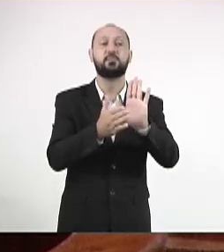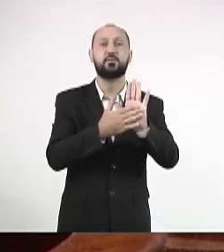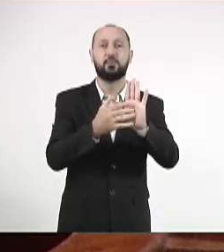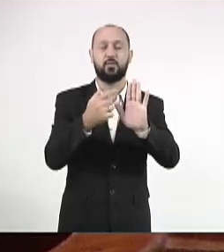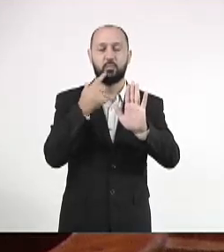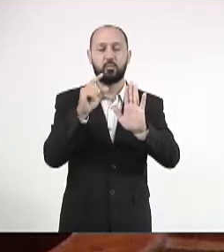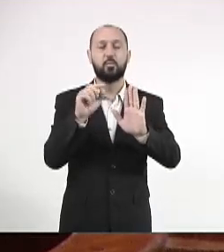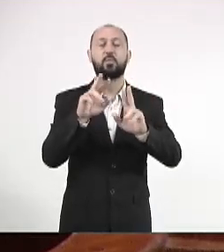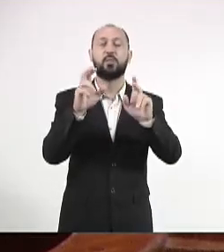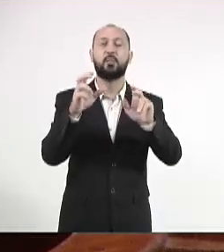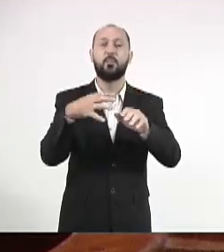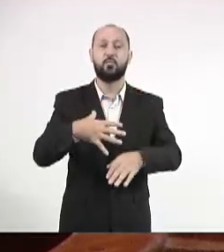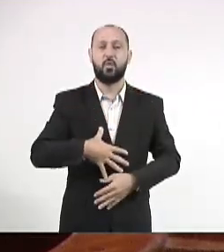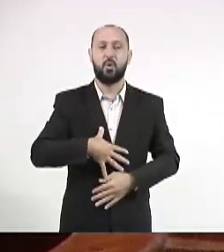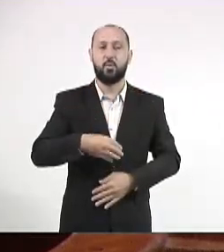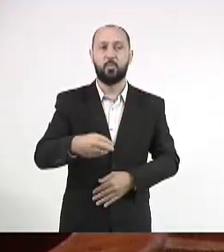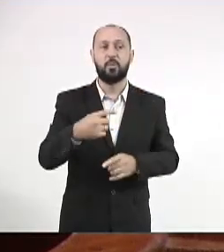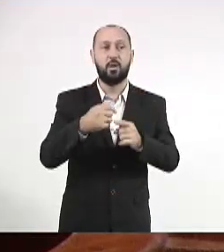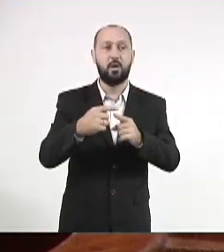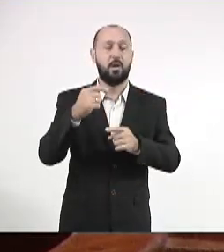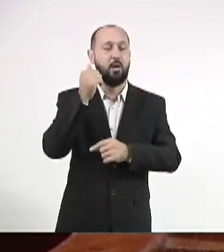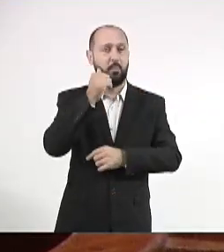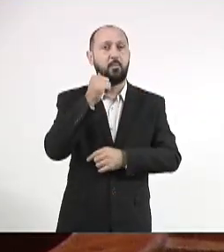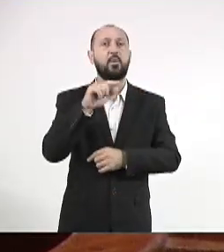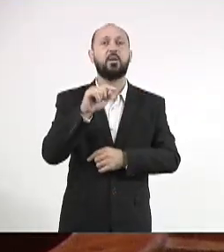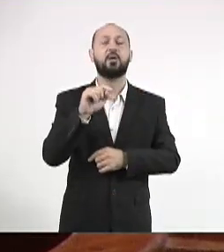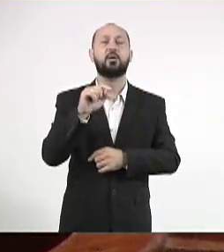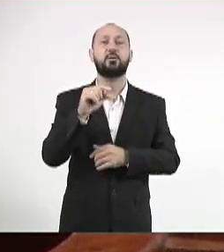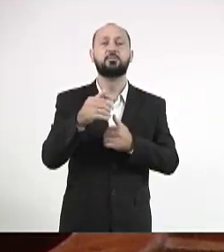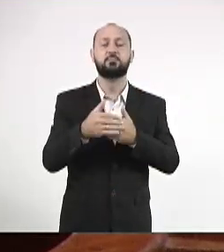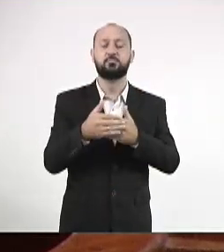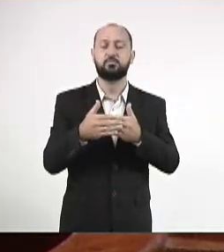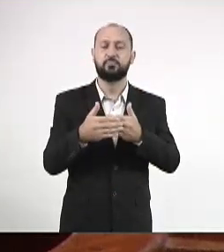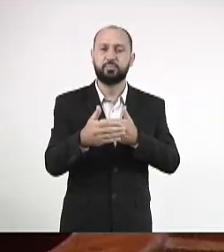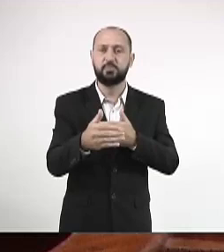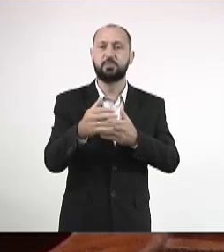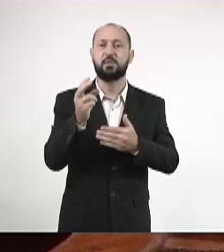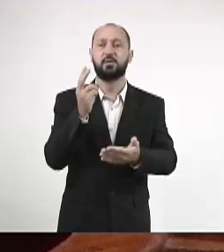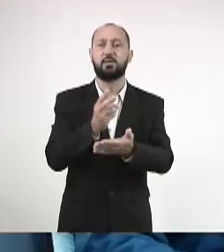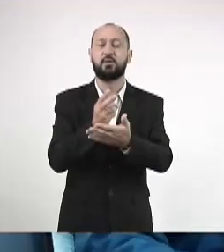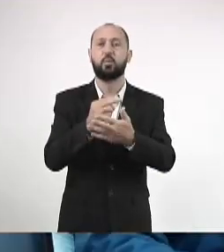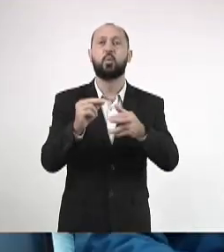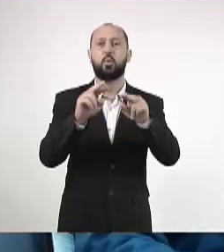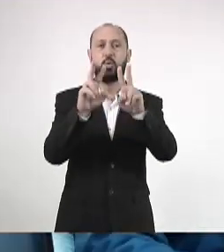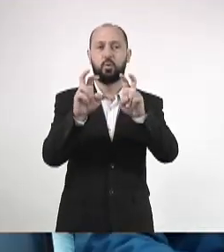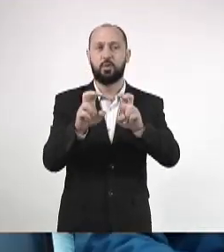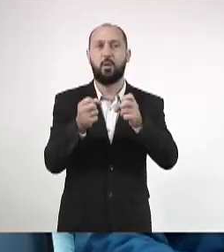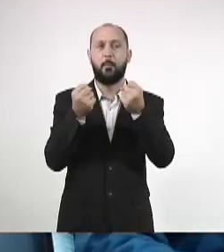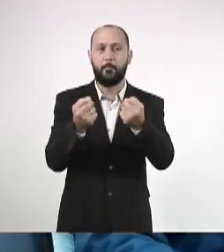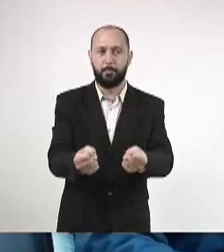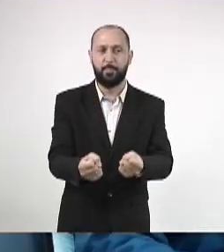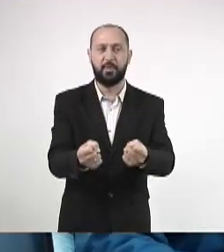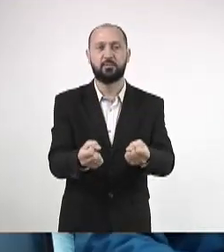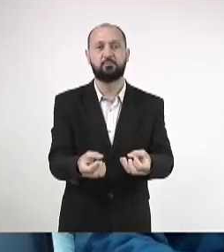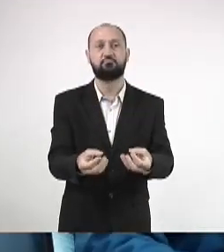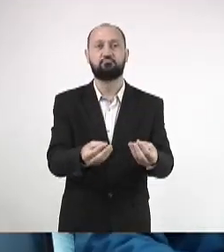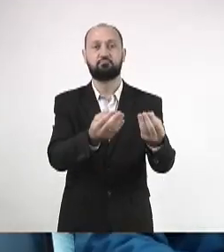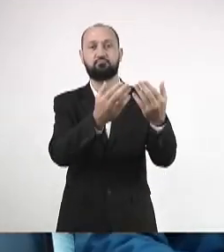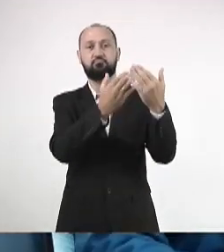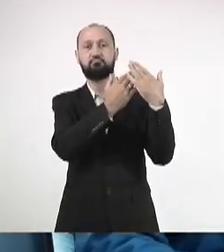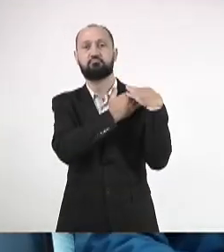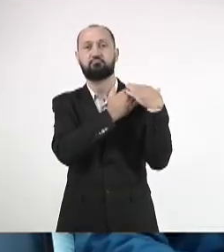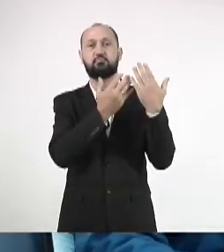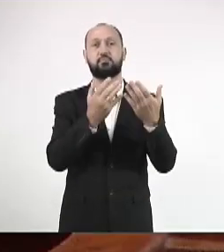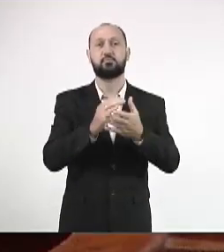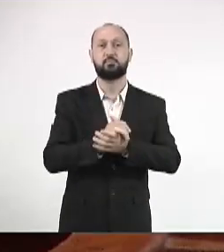aborto. Porque uma mulher, quando está num processo, sempre as pautas pesadas e polêmicas vieram